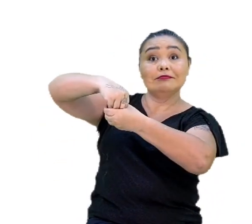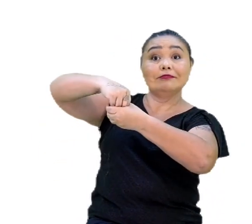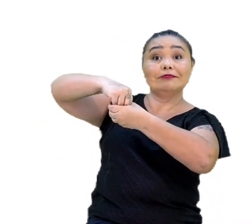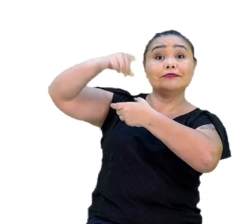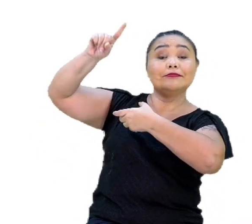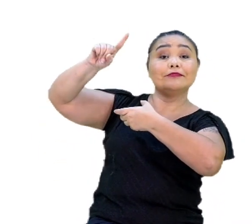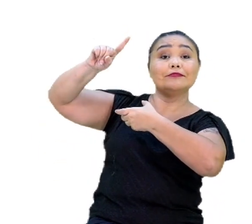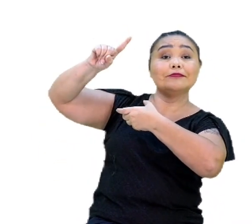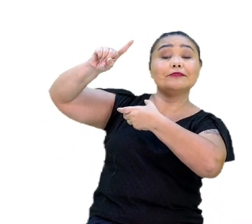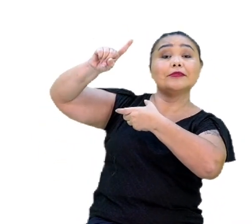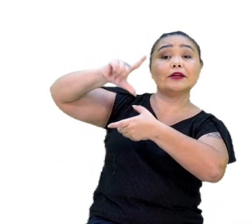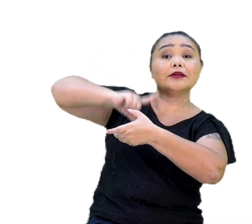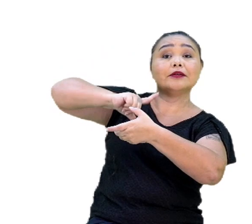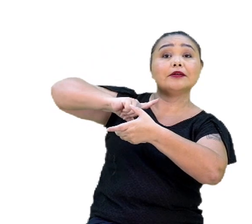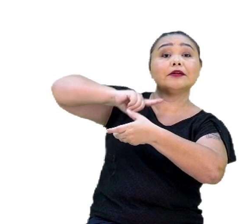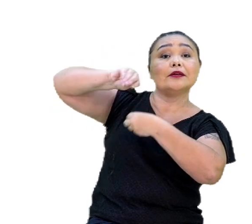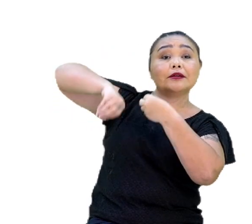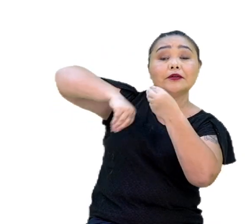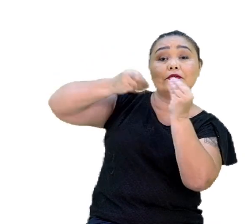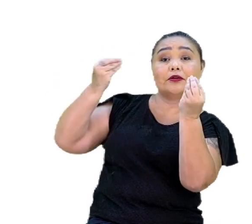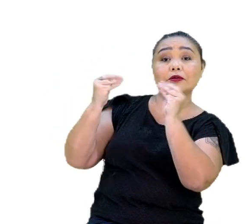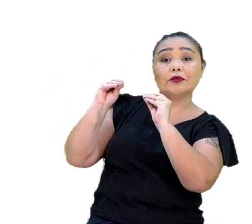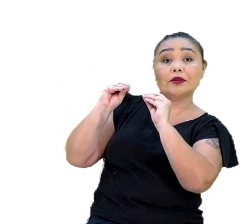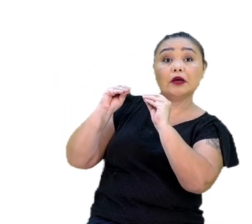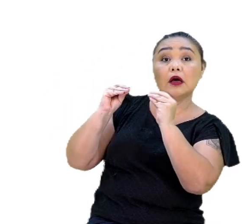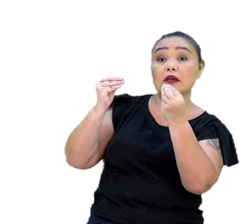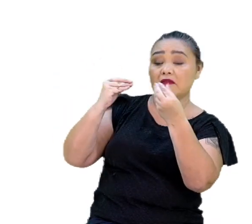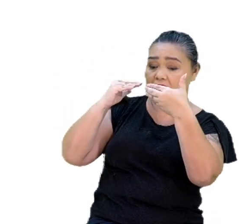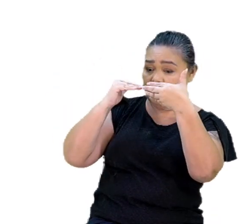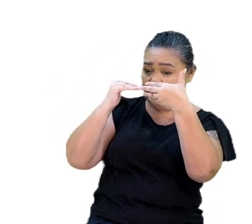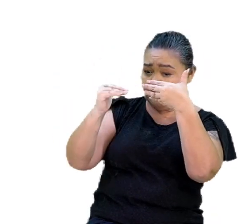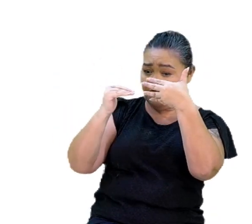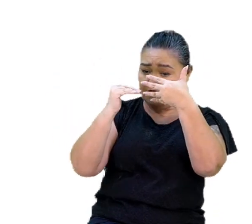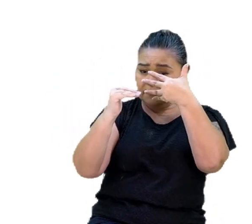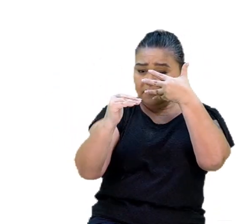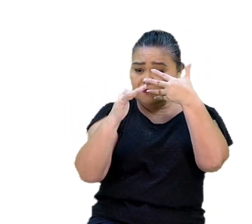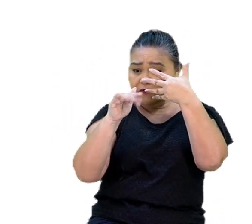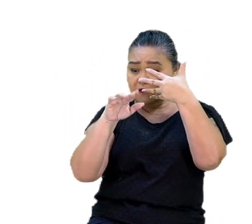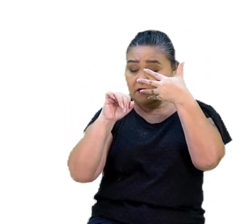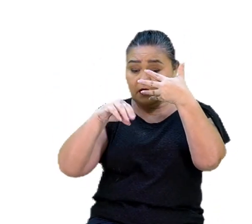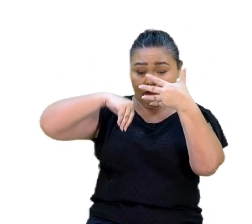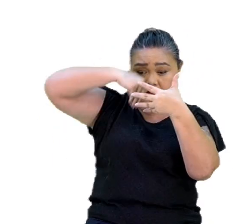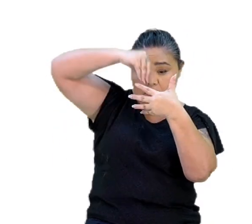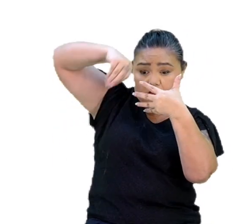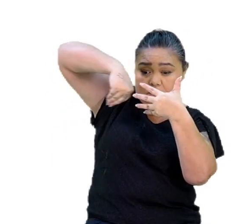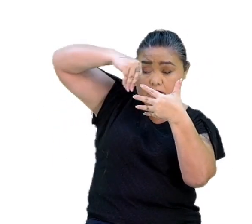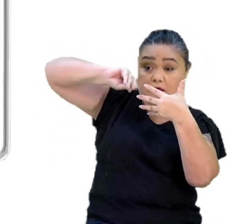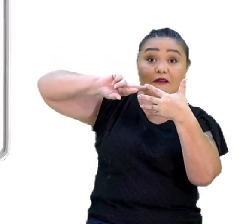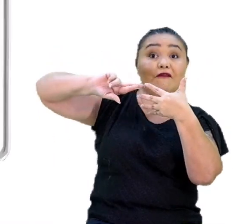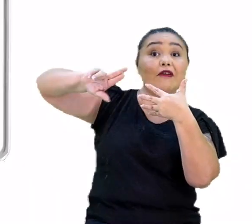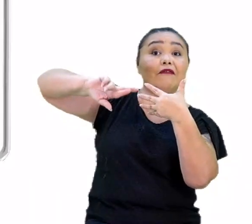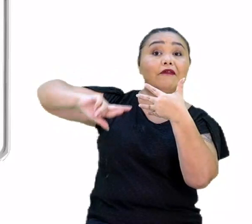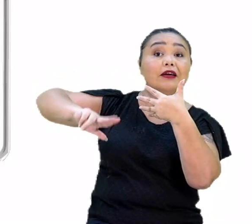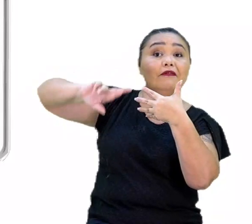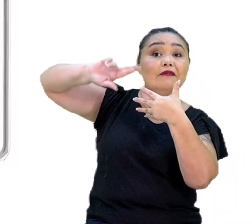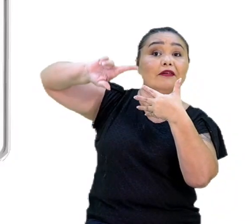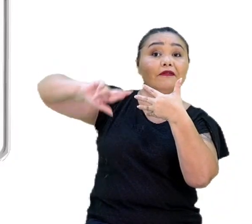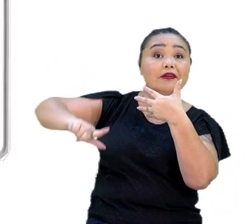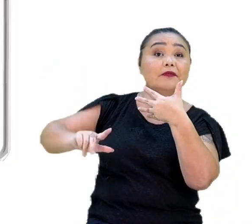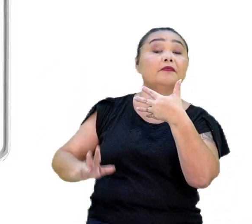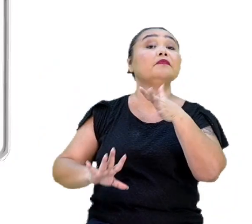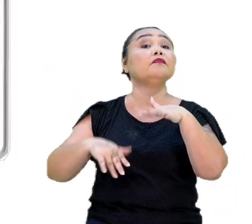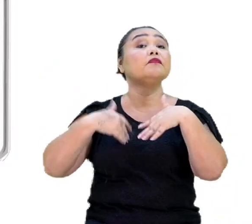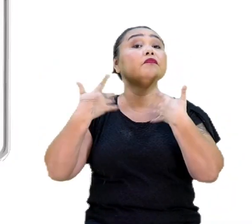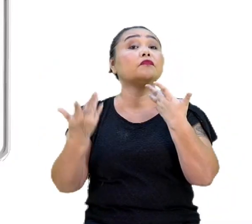Quando a gente tem essa questão da formação de fases, a gente tem uma mistura heterogênea.